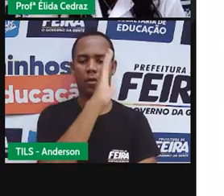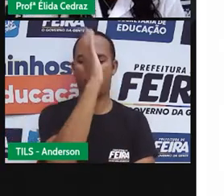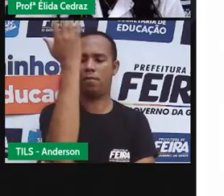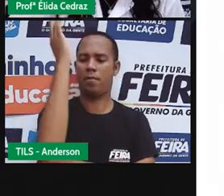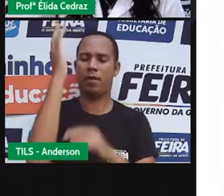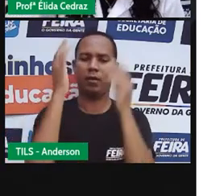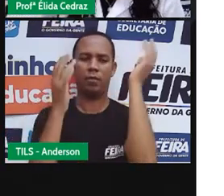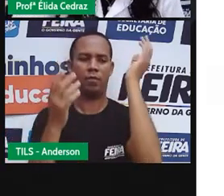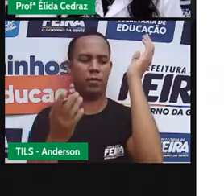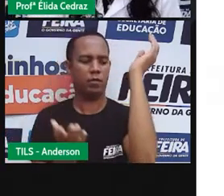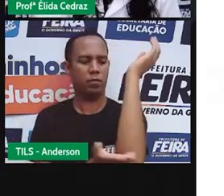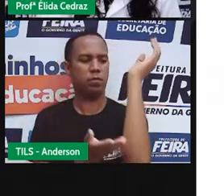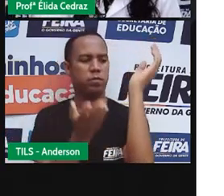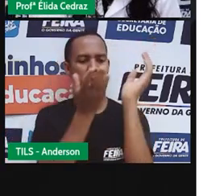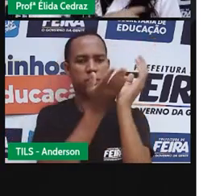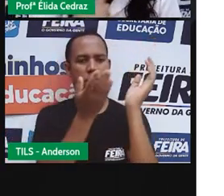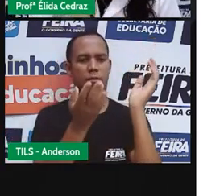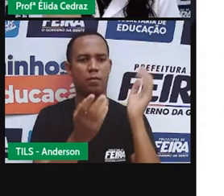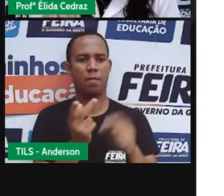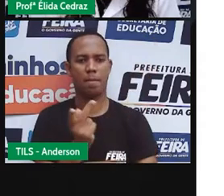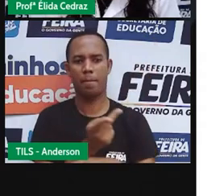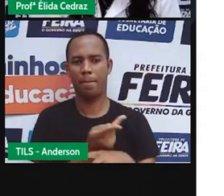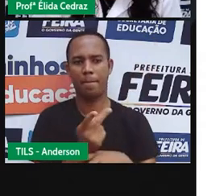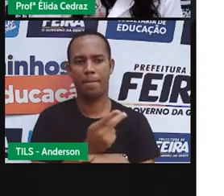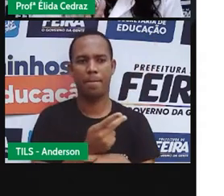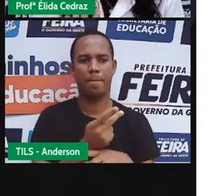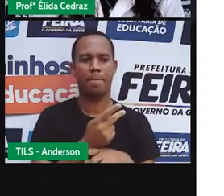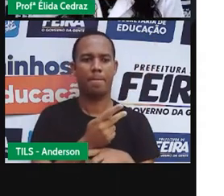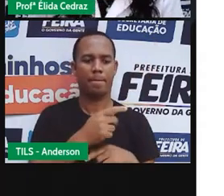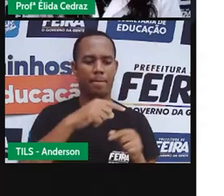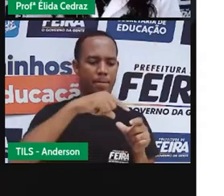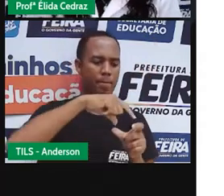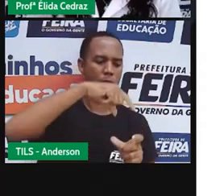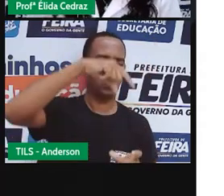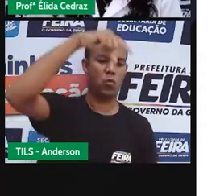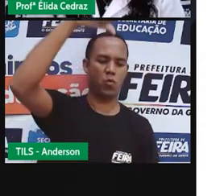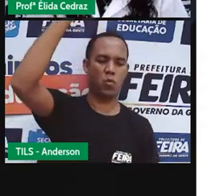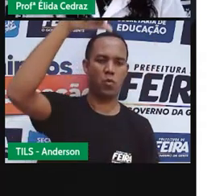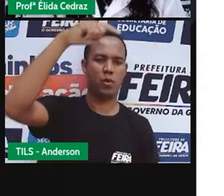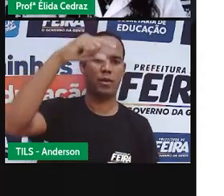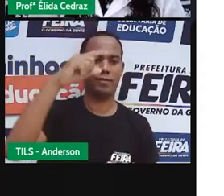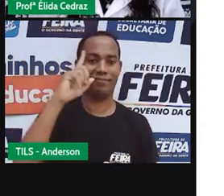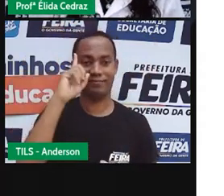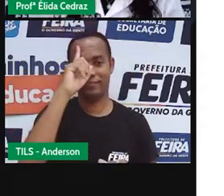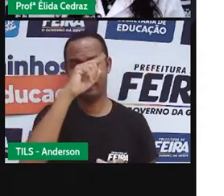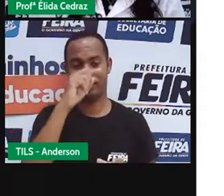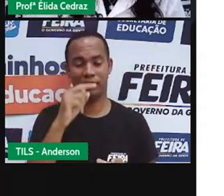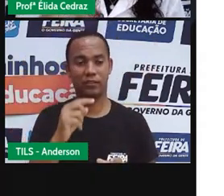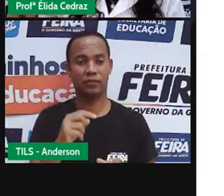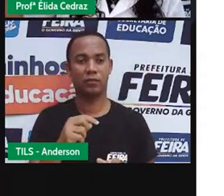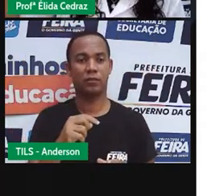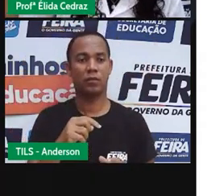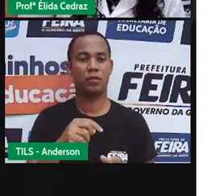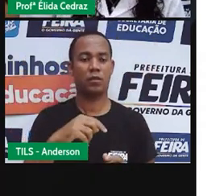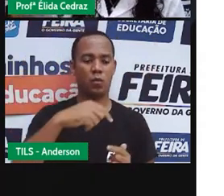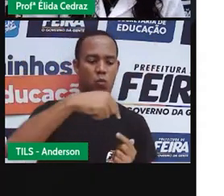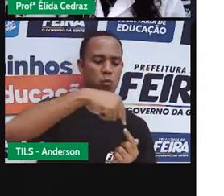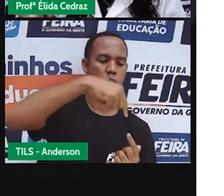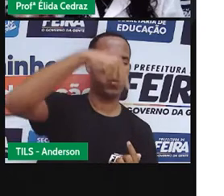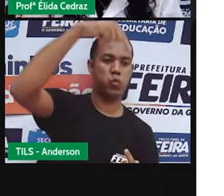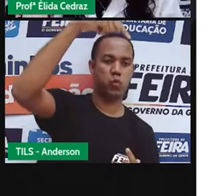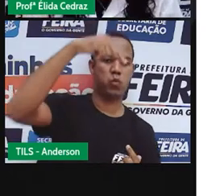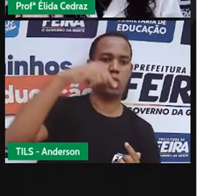Às vezes, a caçada dura a manhã inteira, pois nem sempre é fácil encontrar galhos